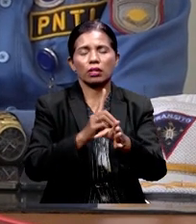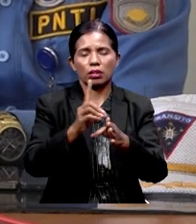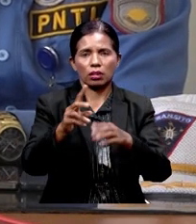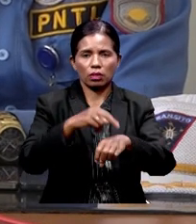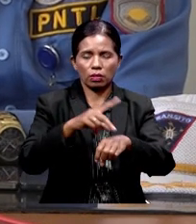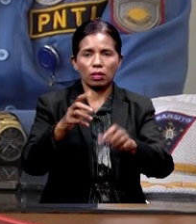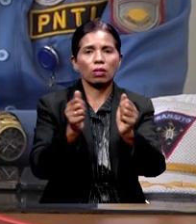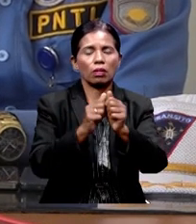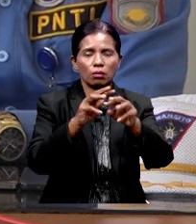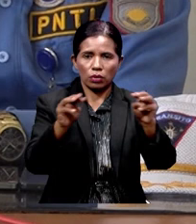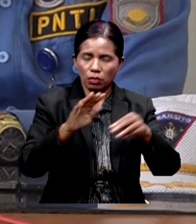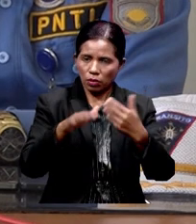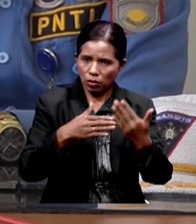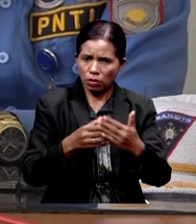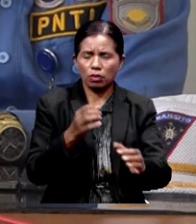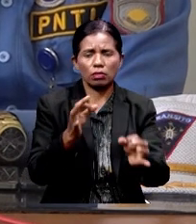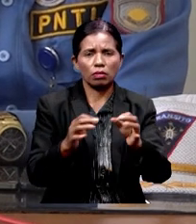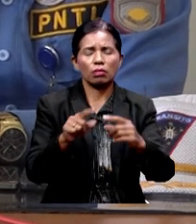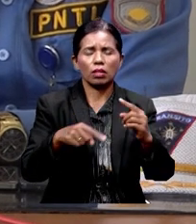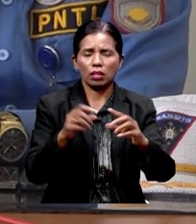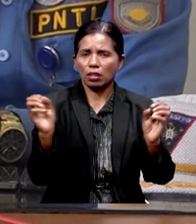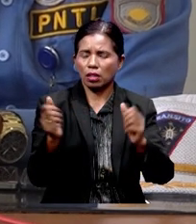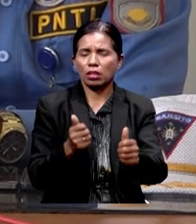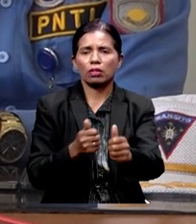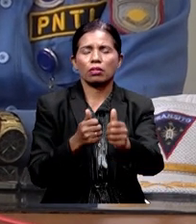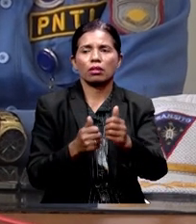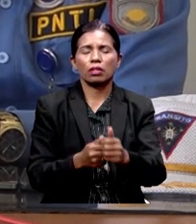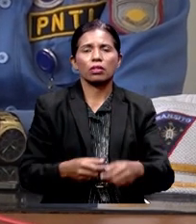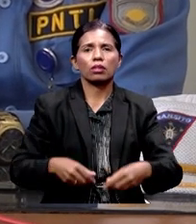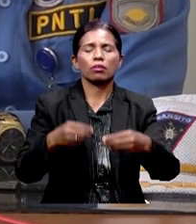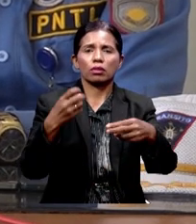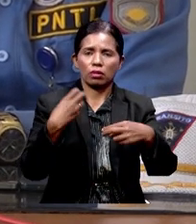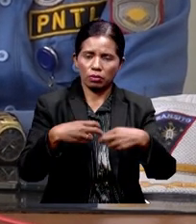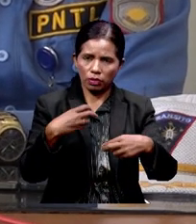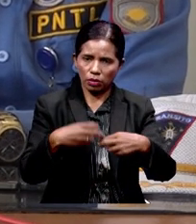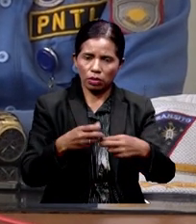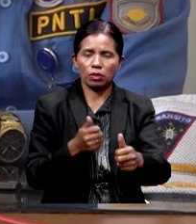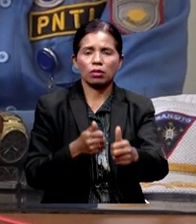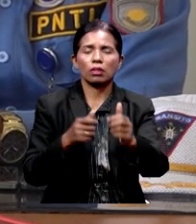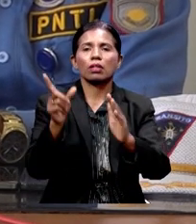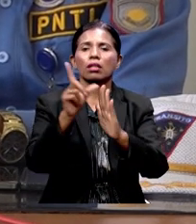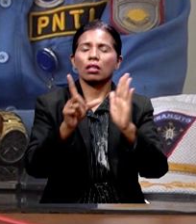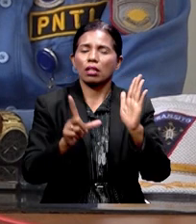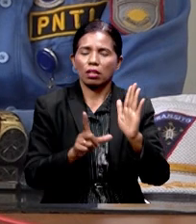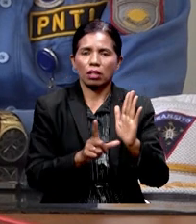Sira. O Enhira Kare Magla cumpre, se for sanção, tuir decreto-lei